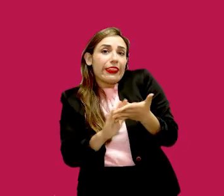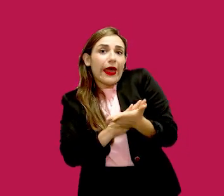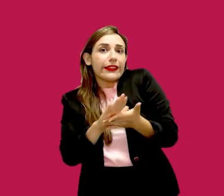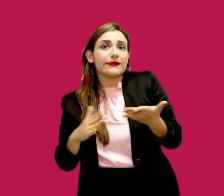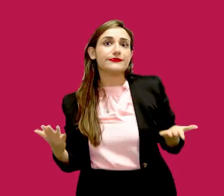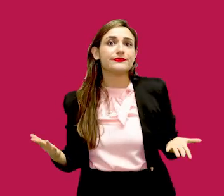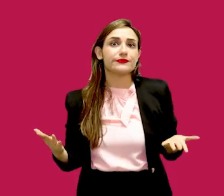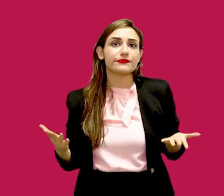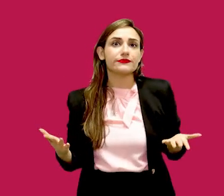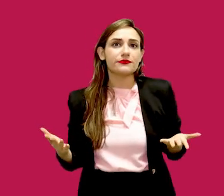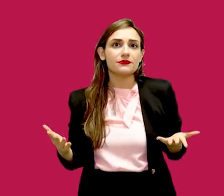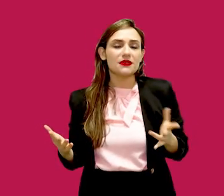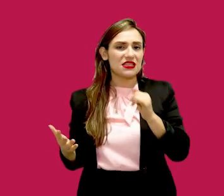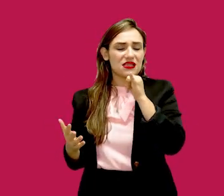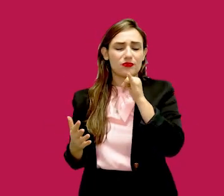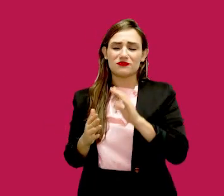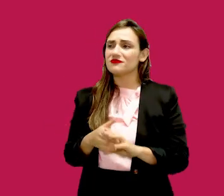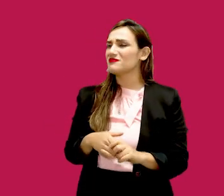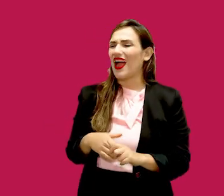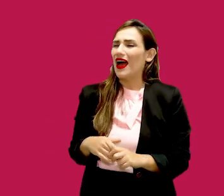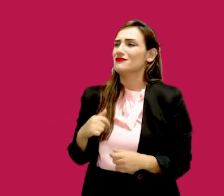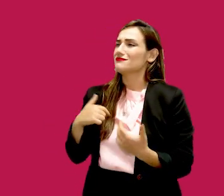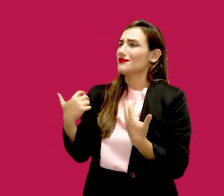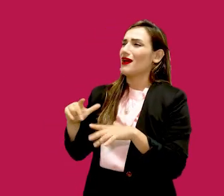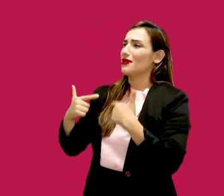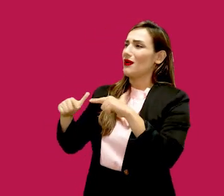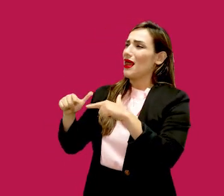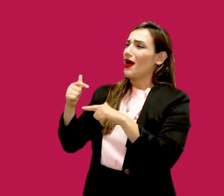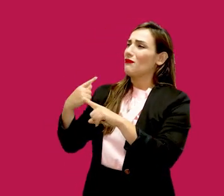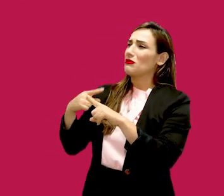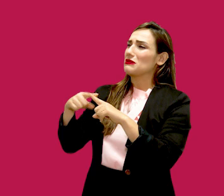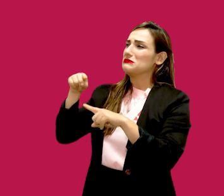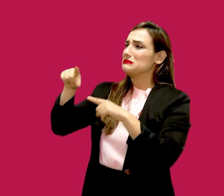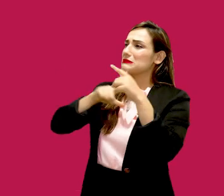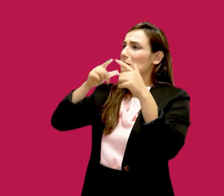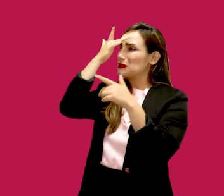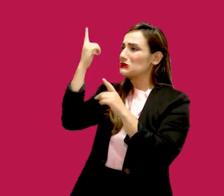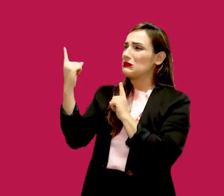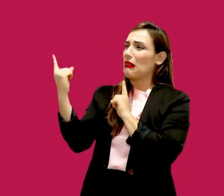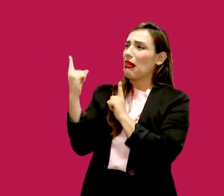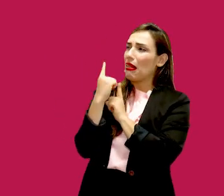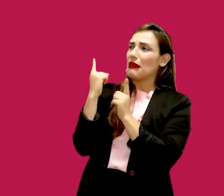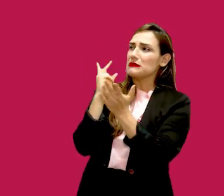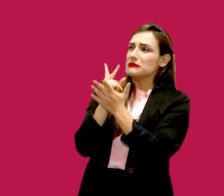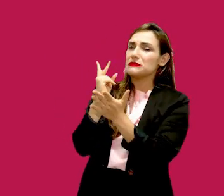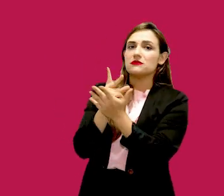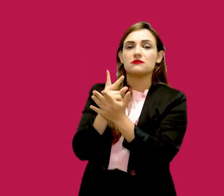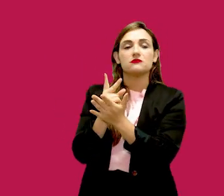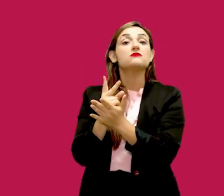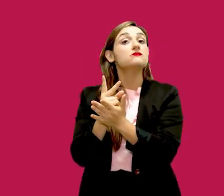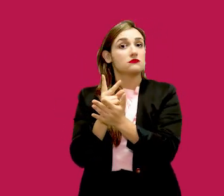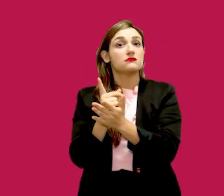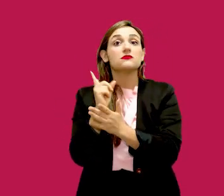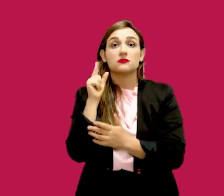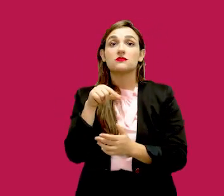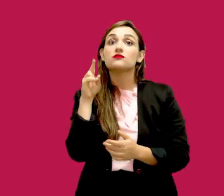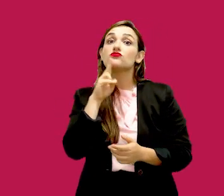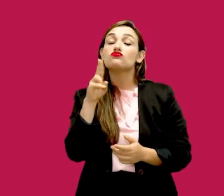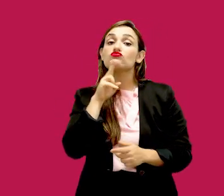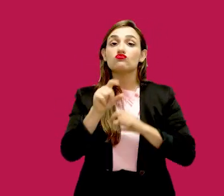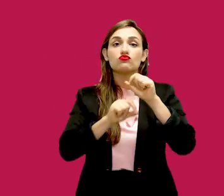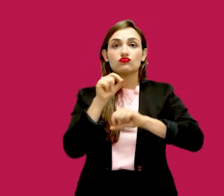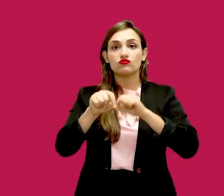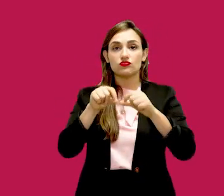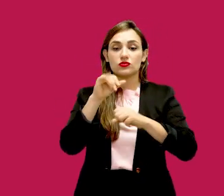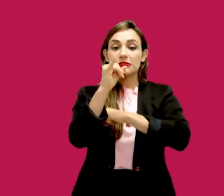mais trabalhar. E eu chamo a atenção aqui para uma forma de perseguição que está cada vez mais comum, que é a perseguição pela